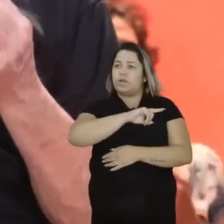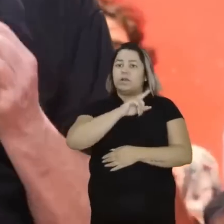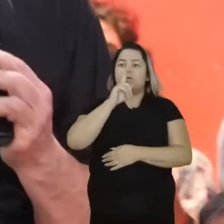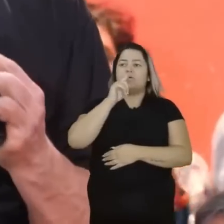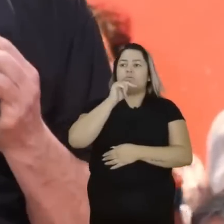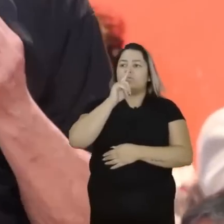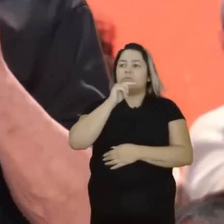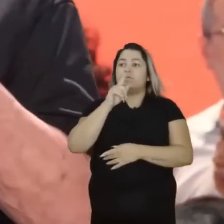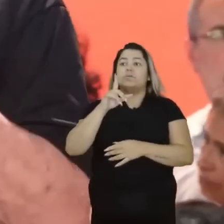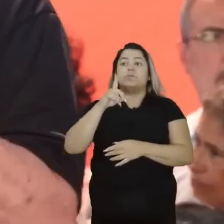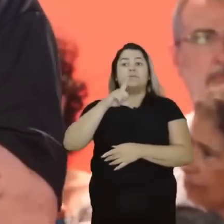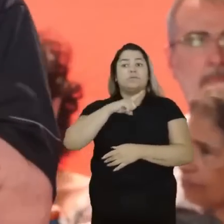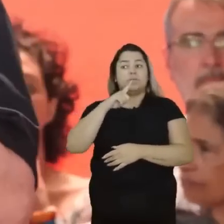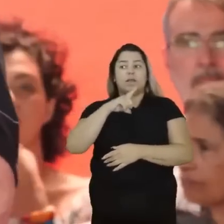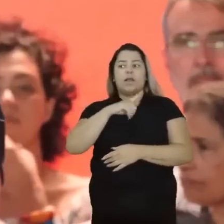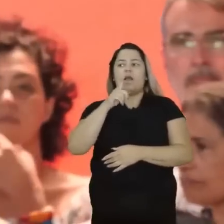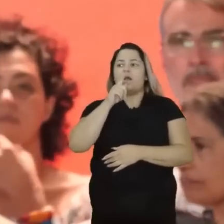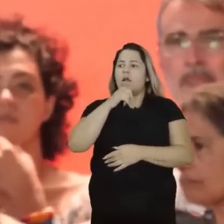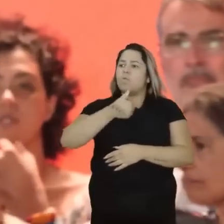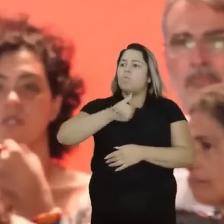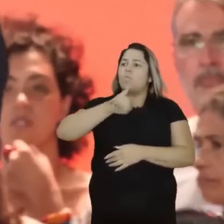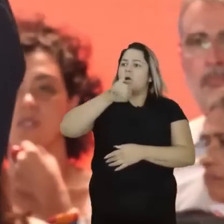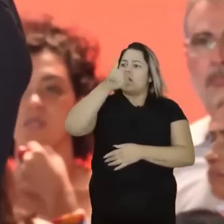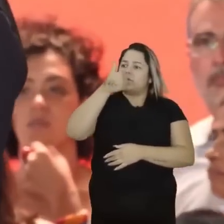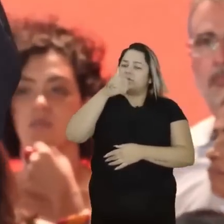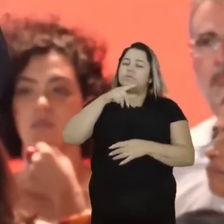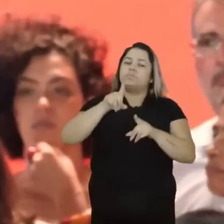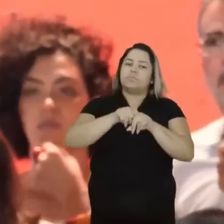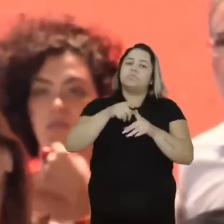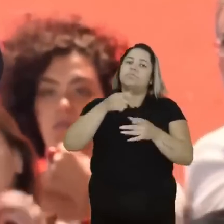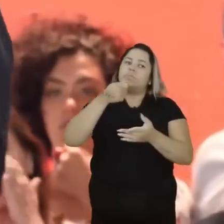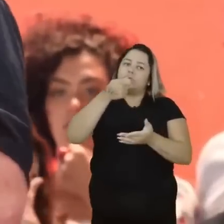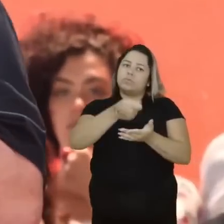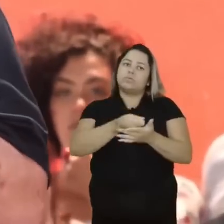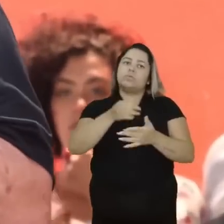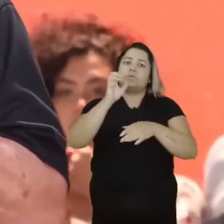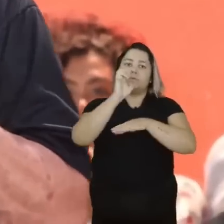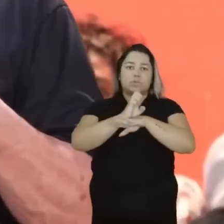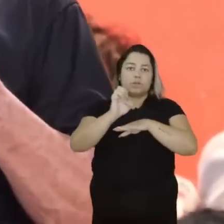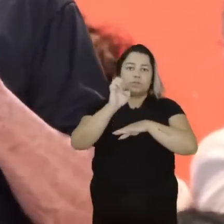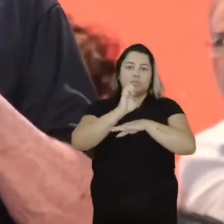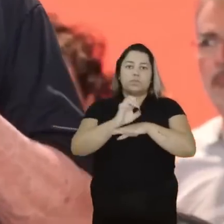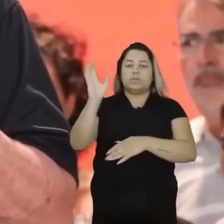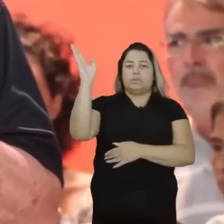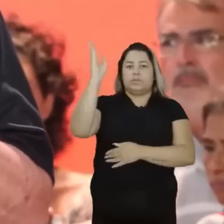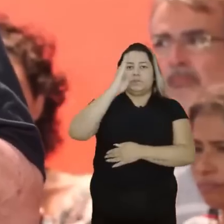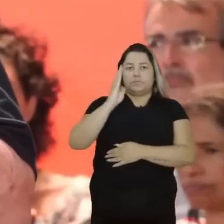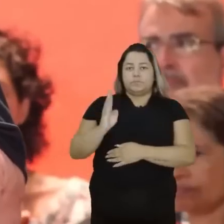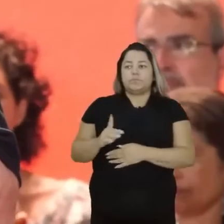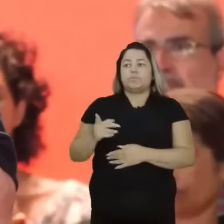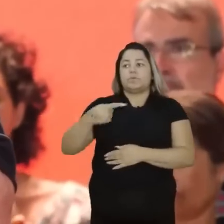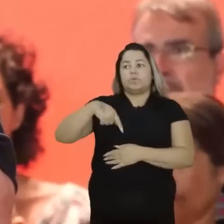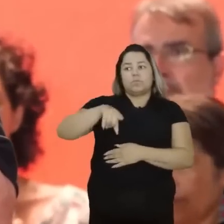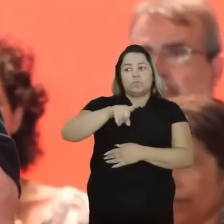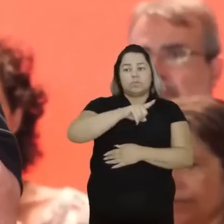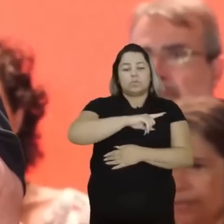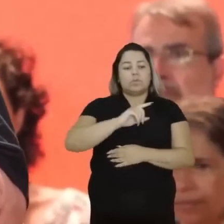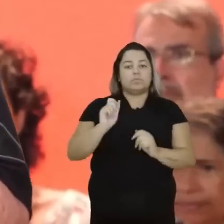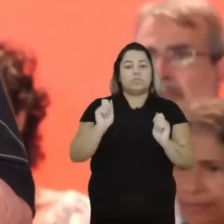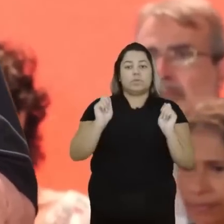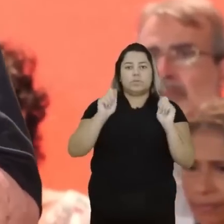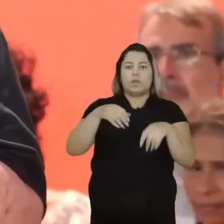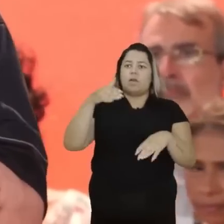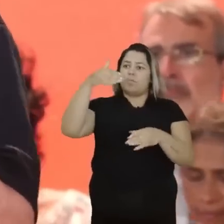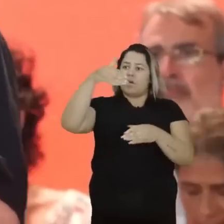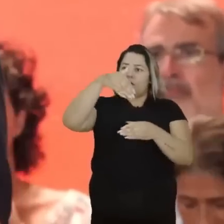que o povo tenha água de qualidade, é uma obrigação do Estado brasileiro. Por isso, nós precisamos